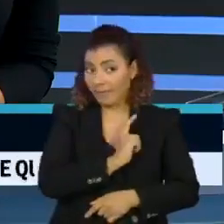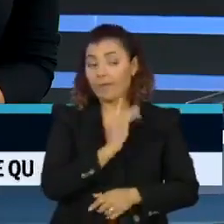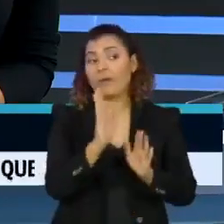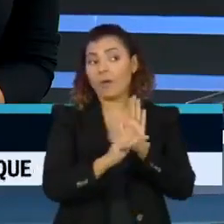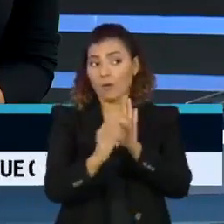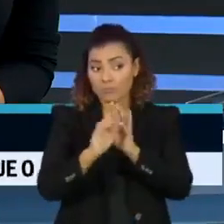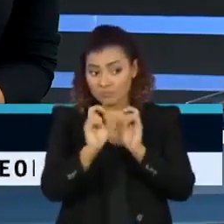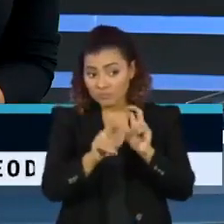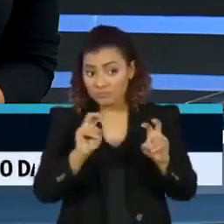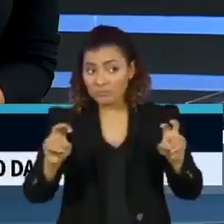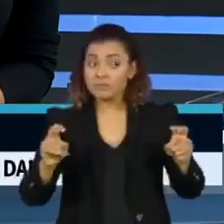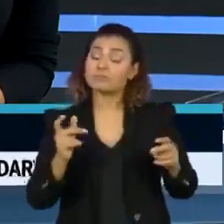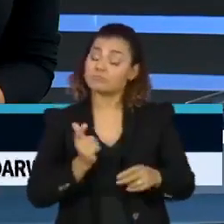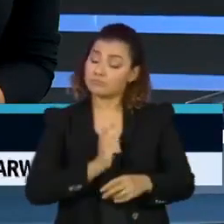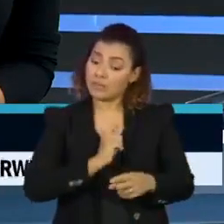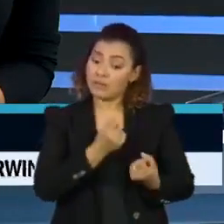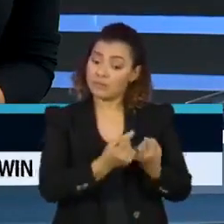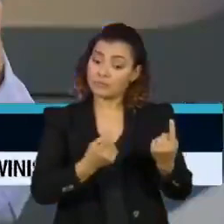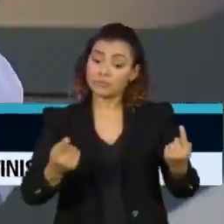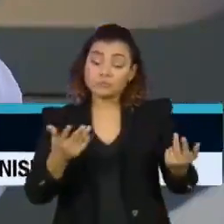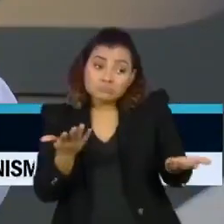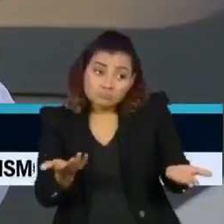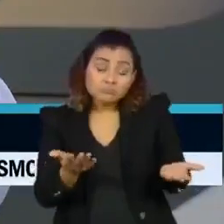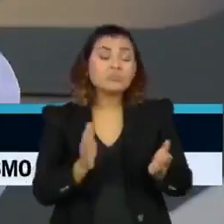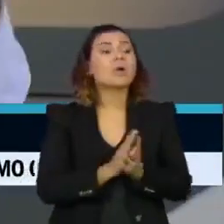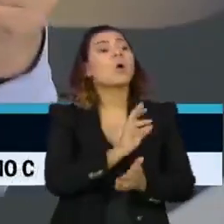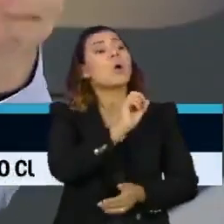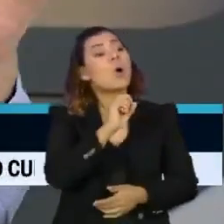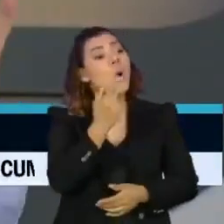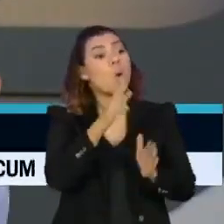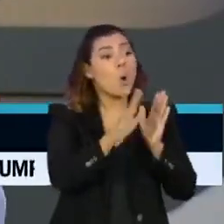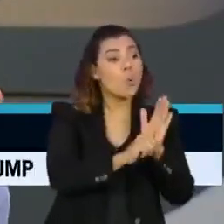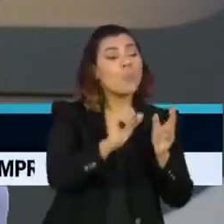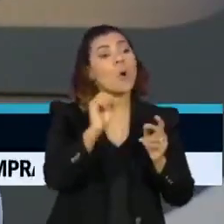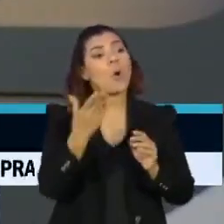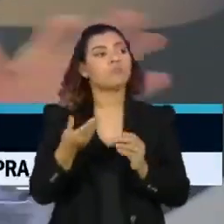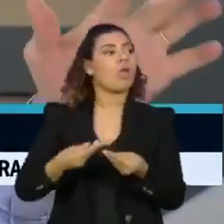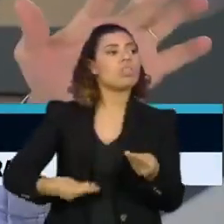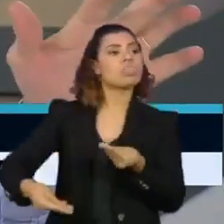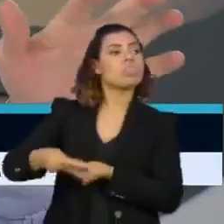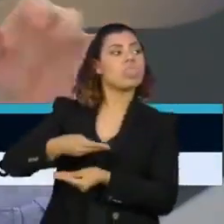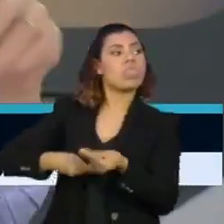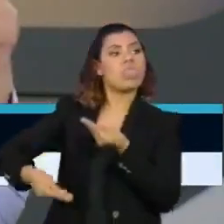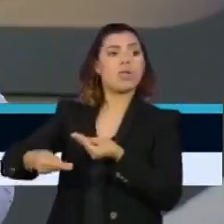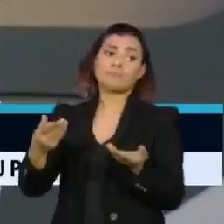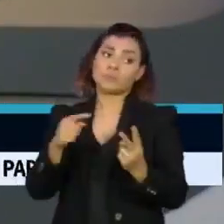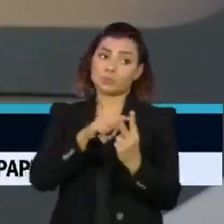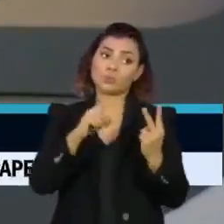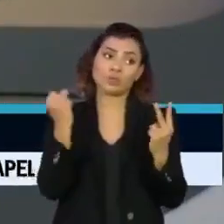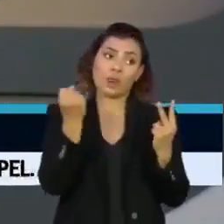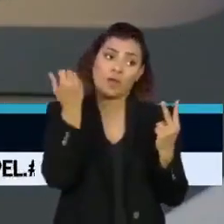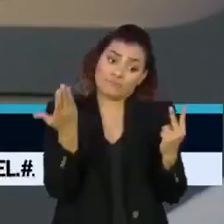vacinas ocorrendo nas unidades básicas de saúde. Ou foi roubo ou então foi contrabando. As duas coisas são graves. É isso aí, né?